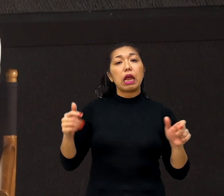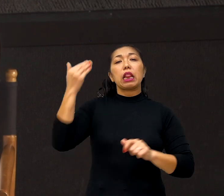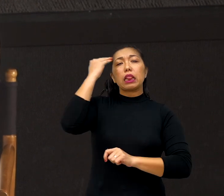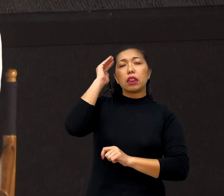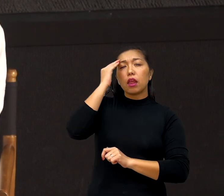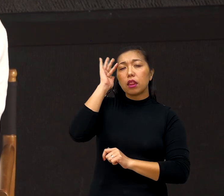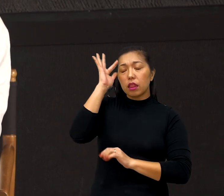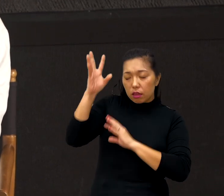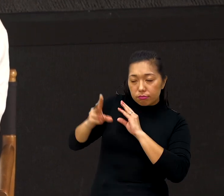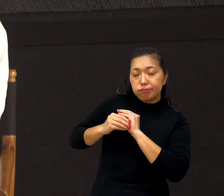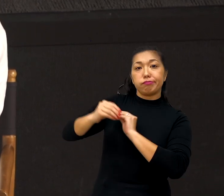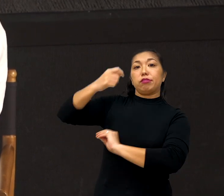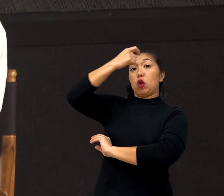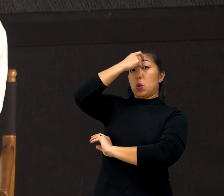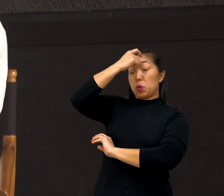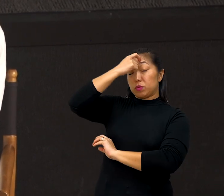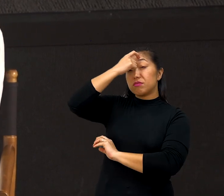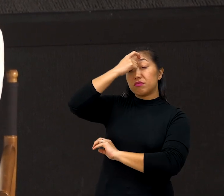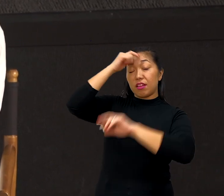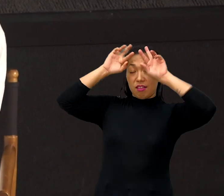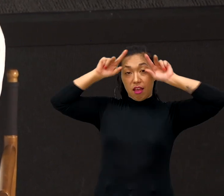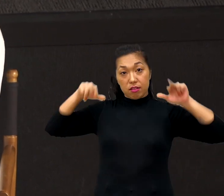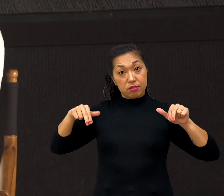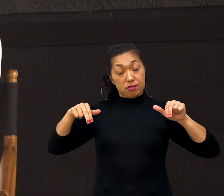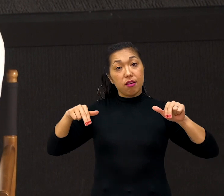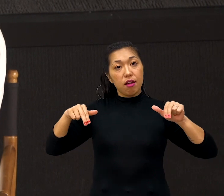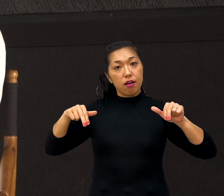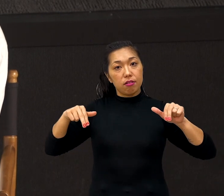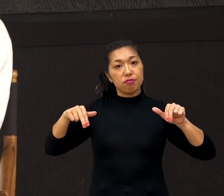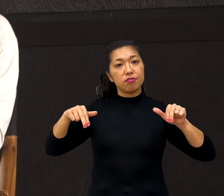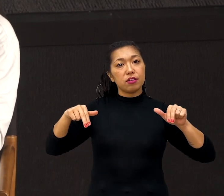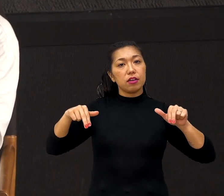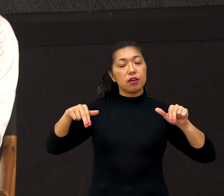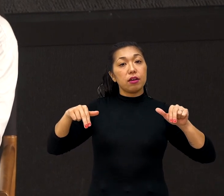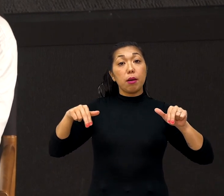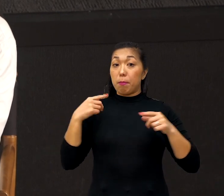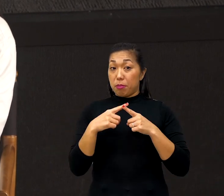racial, porque as pessoas brancas que estão no poder, elas só estão no poder pela pauta racial.